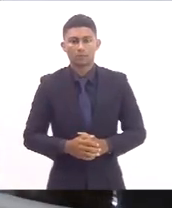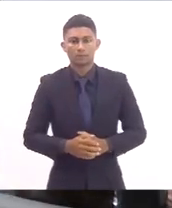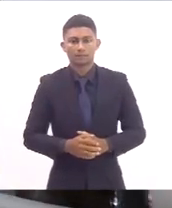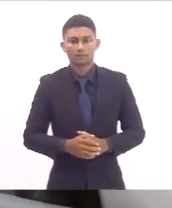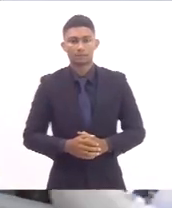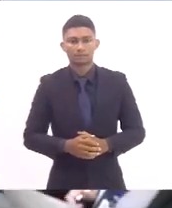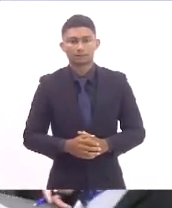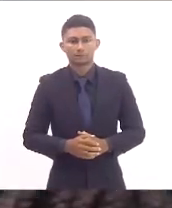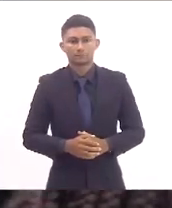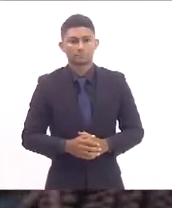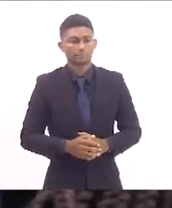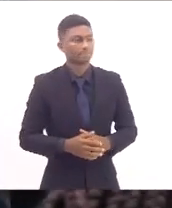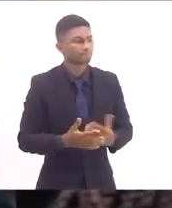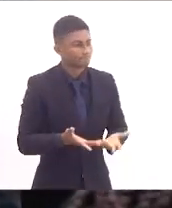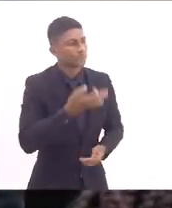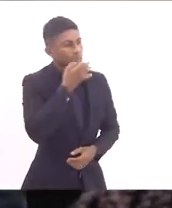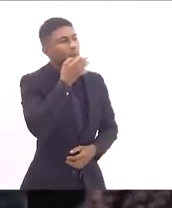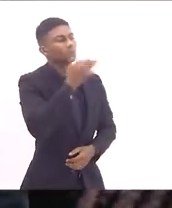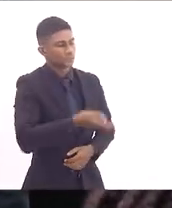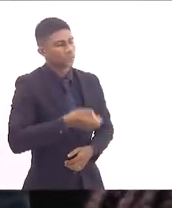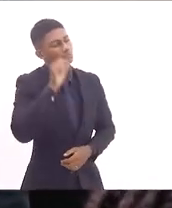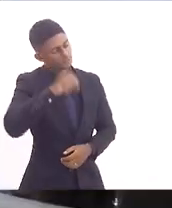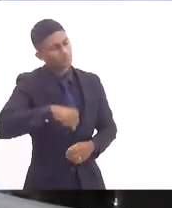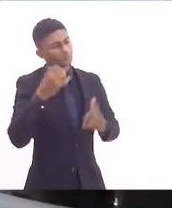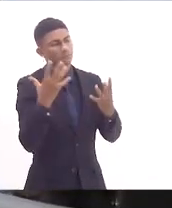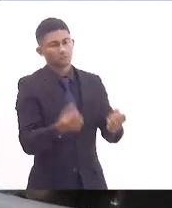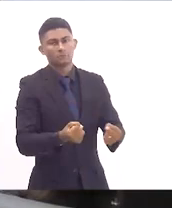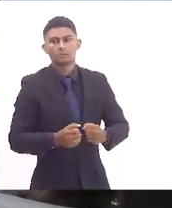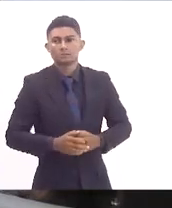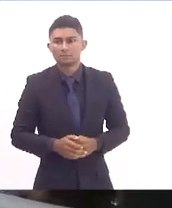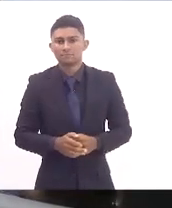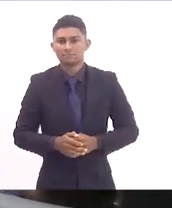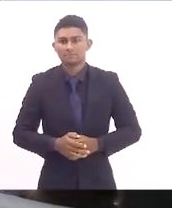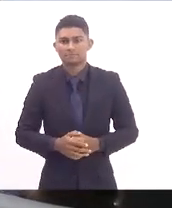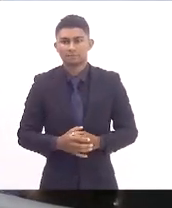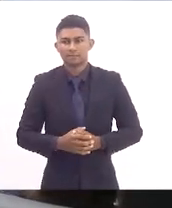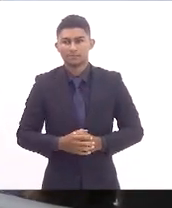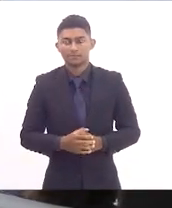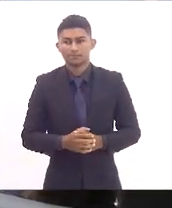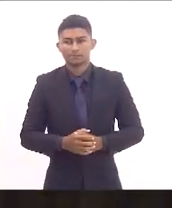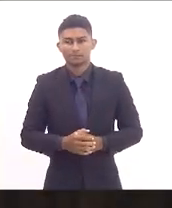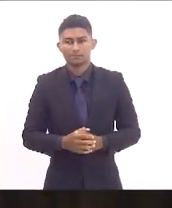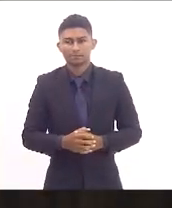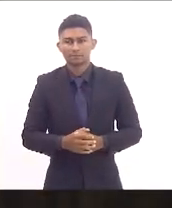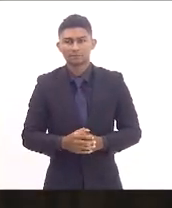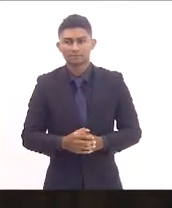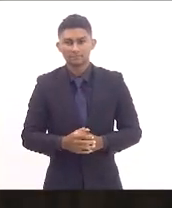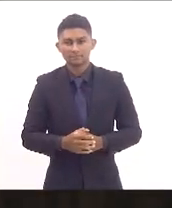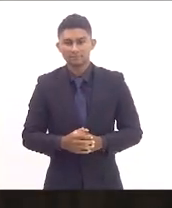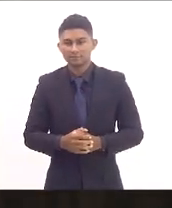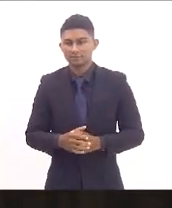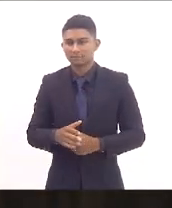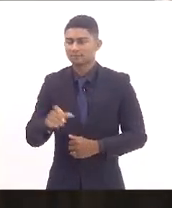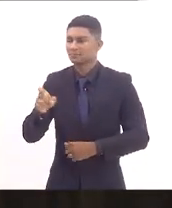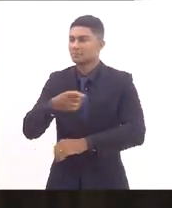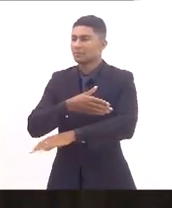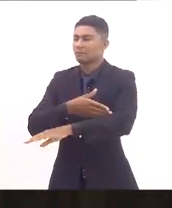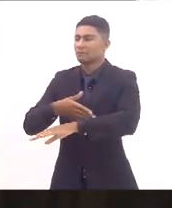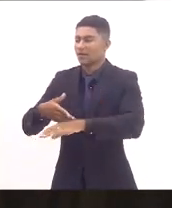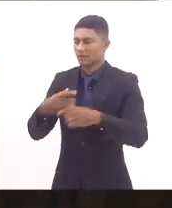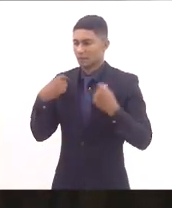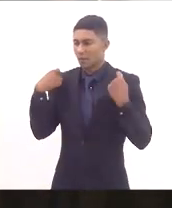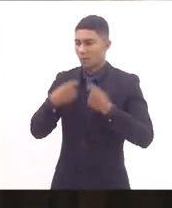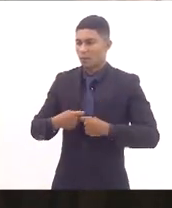o presidente meu parecer favorável desde Mocidade é o cidade levei de branco na